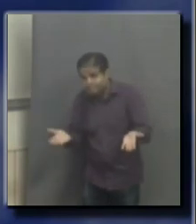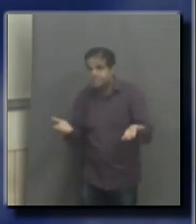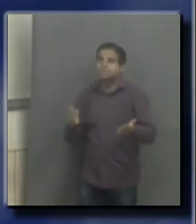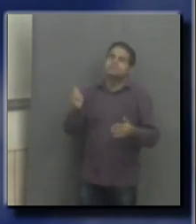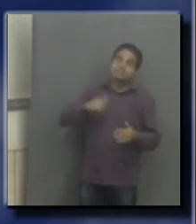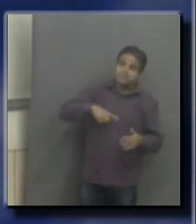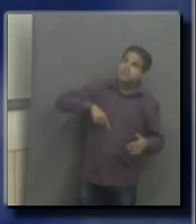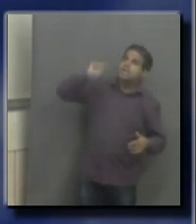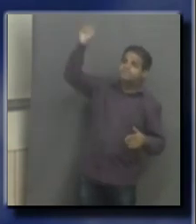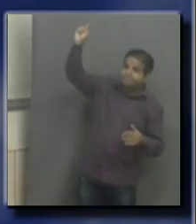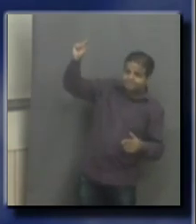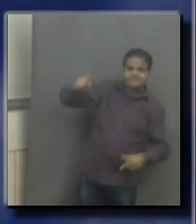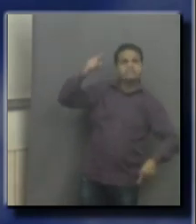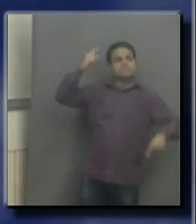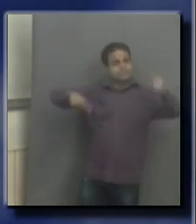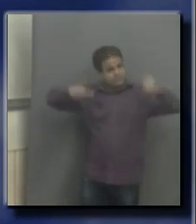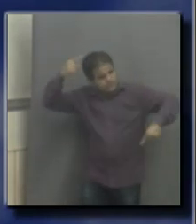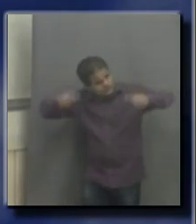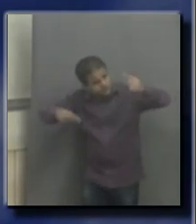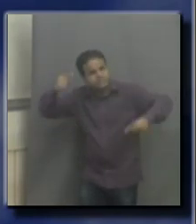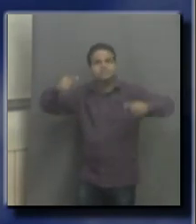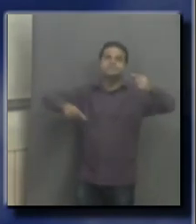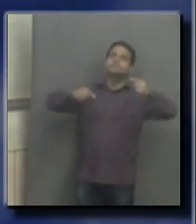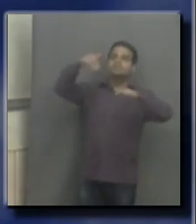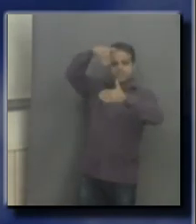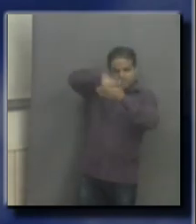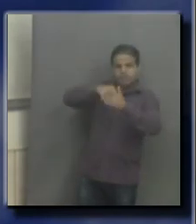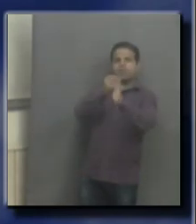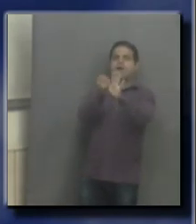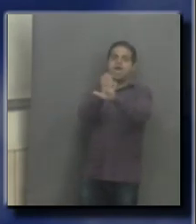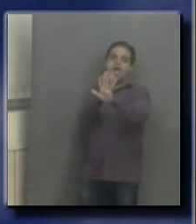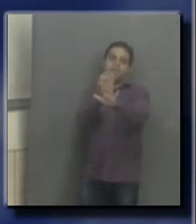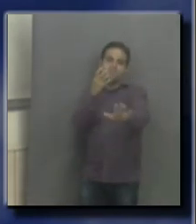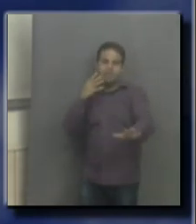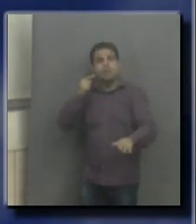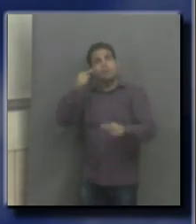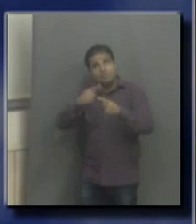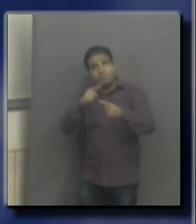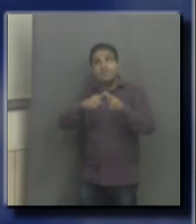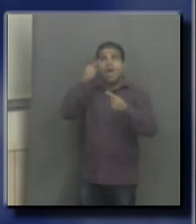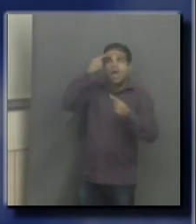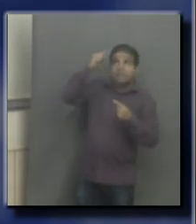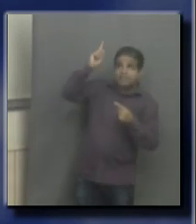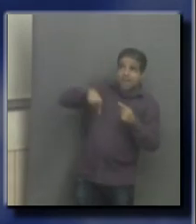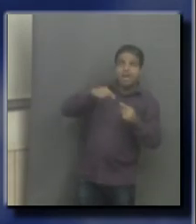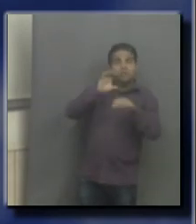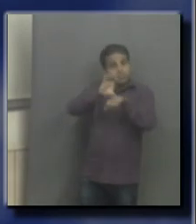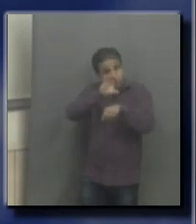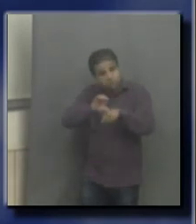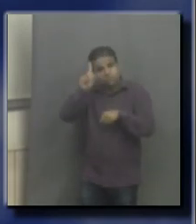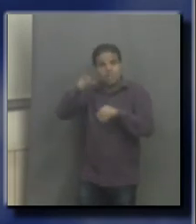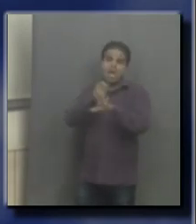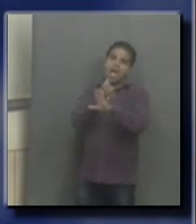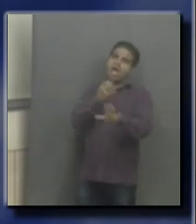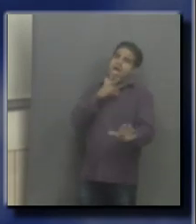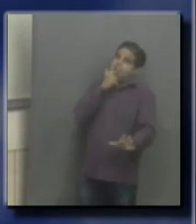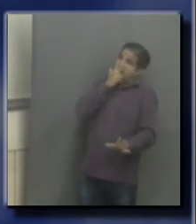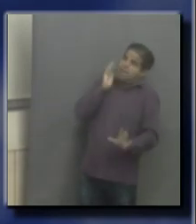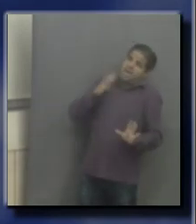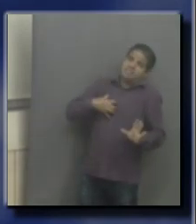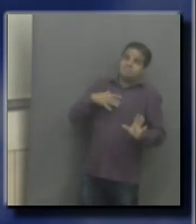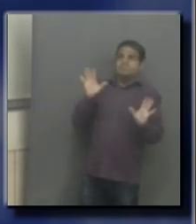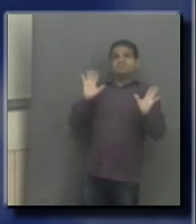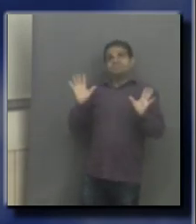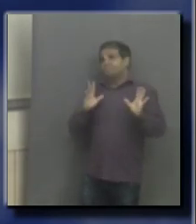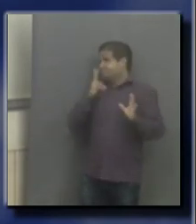Temos questões a discutir ainda dentro da EAD, porque eu acho que a ideia dos cursos integralmente em EAD não me parece nem que